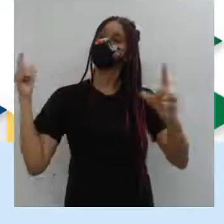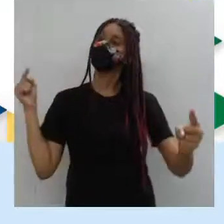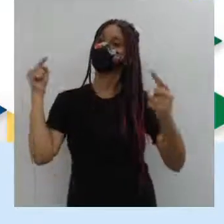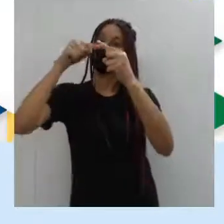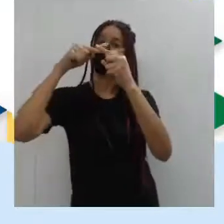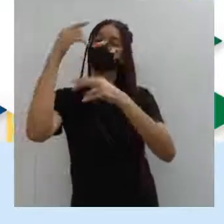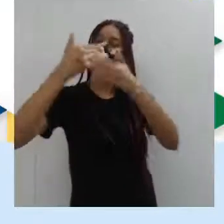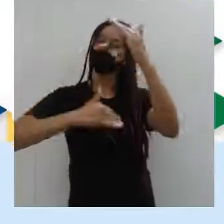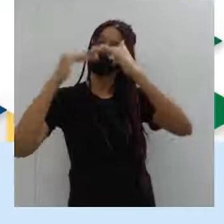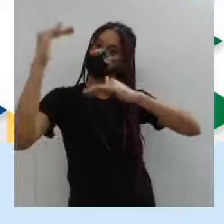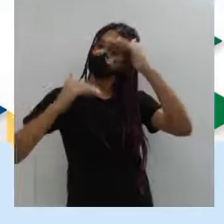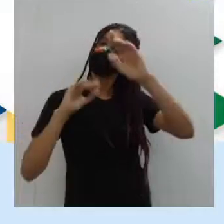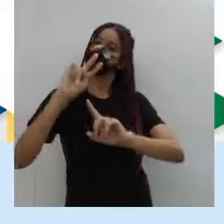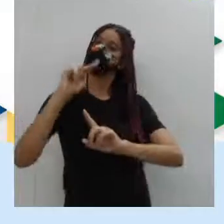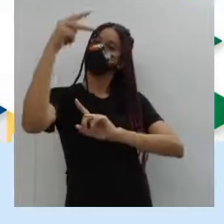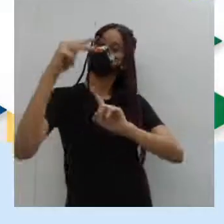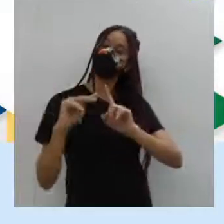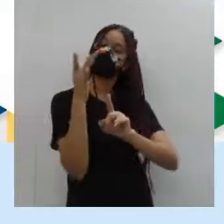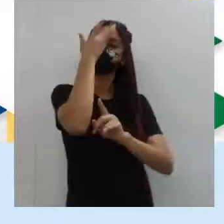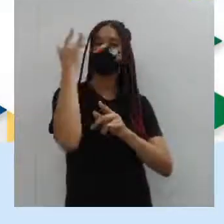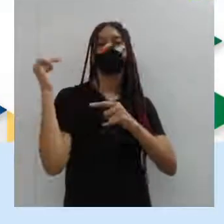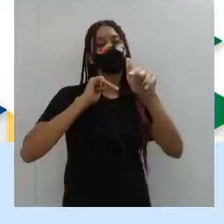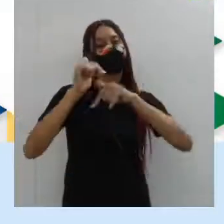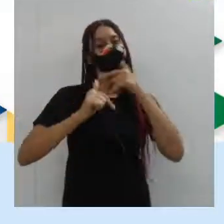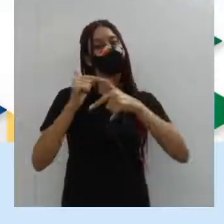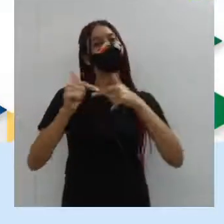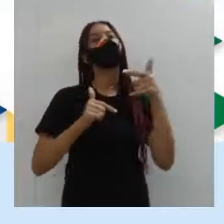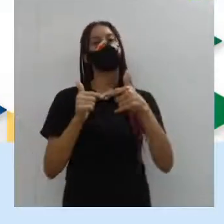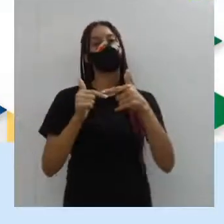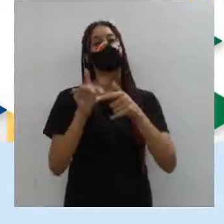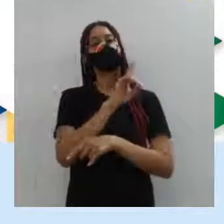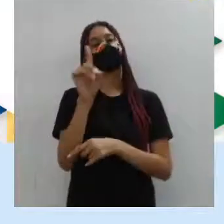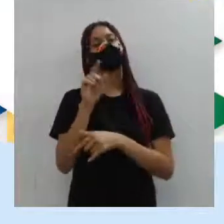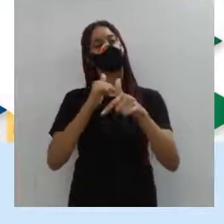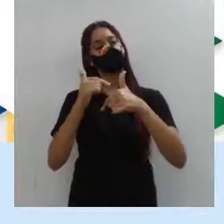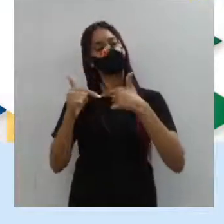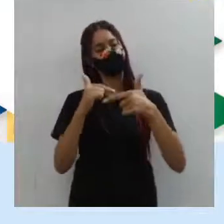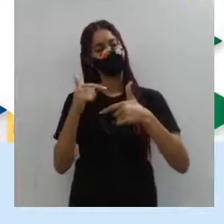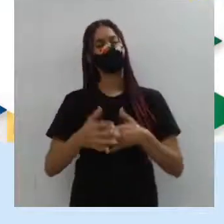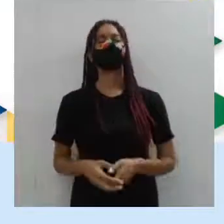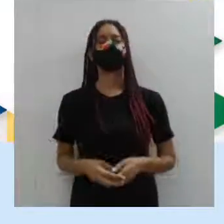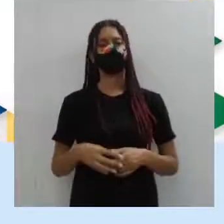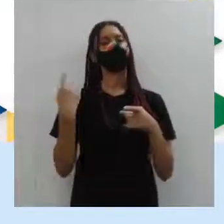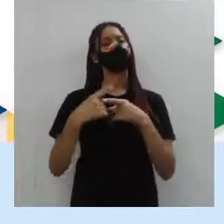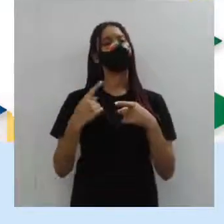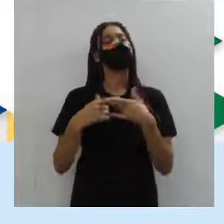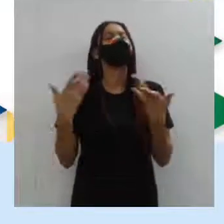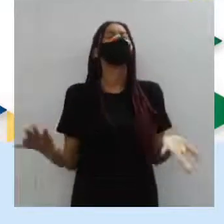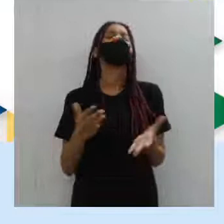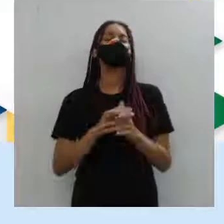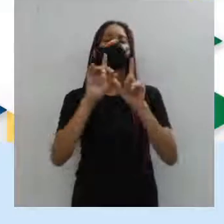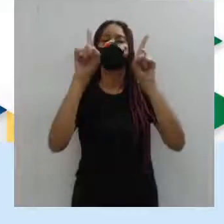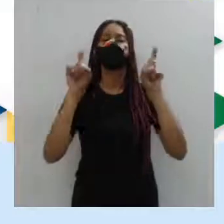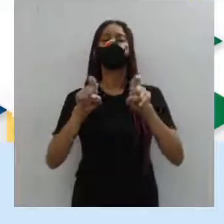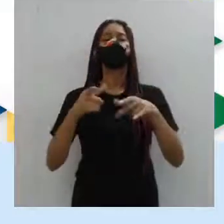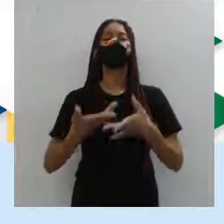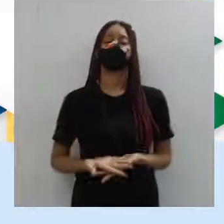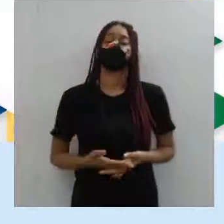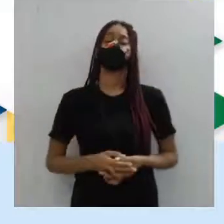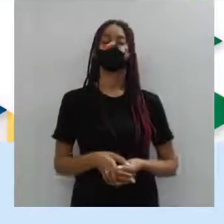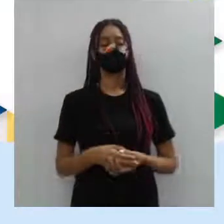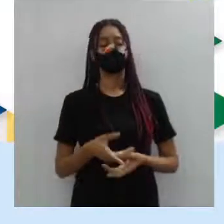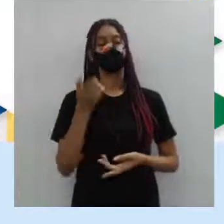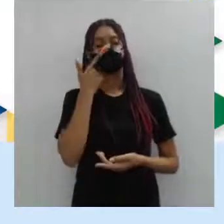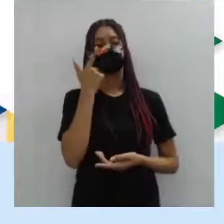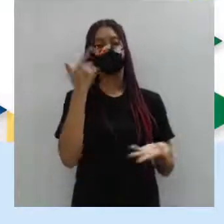diretamente proporcional ao número de operários empregados nesse serviço. Por quê? Por que será? Preste atenção, vamos